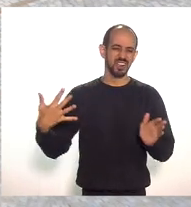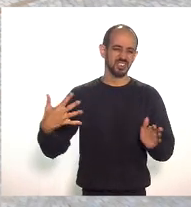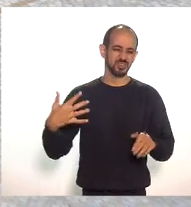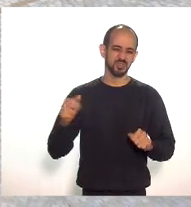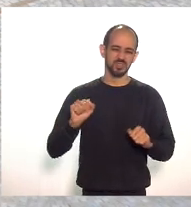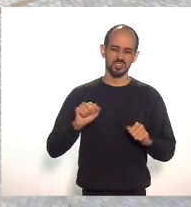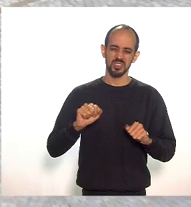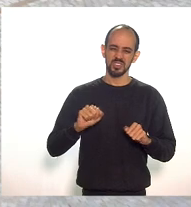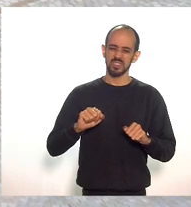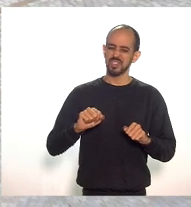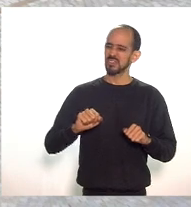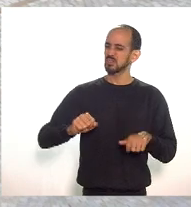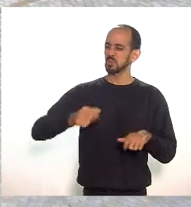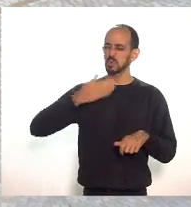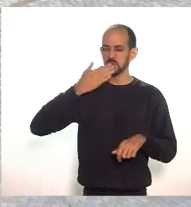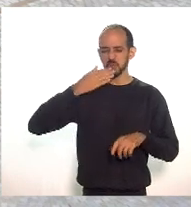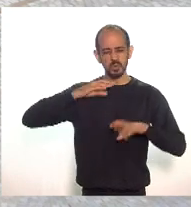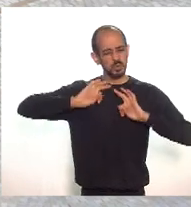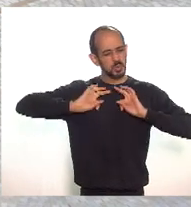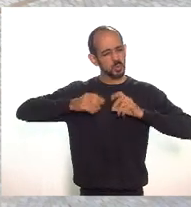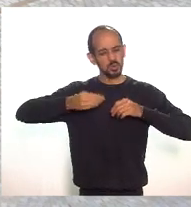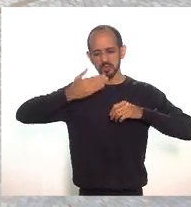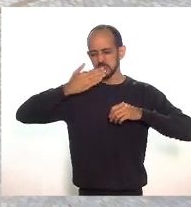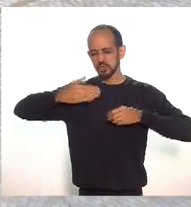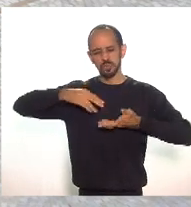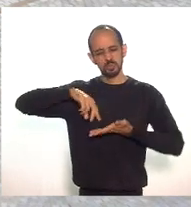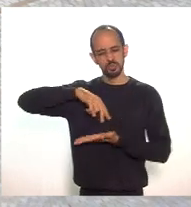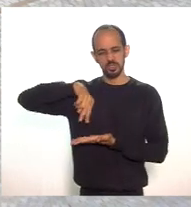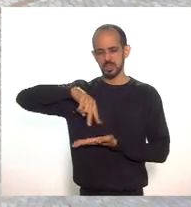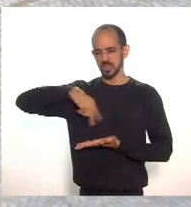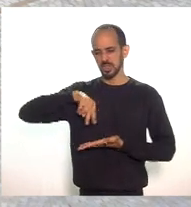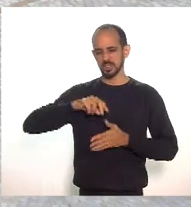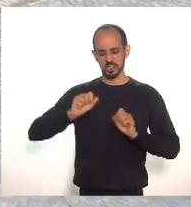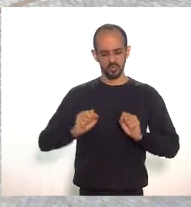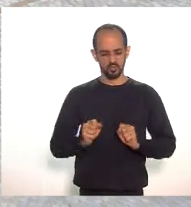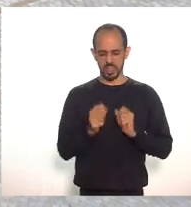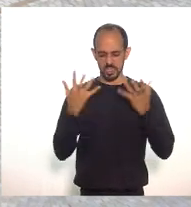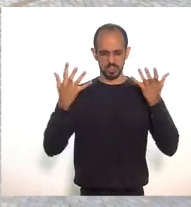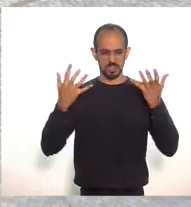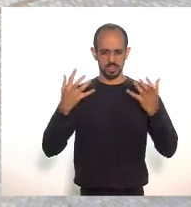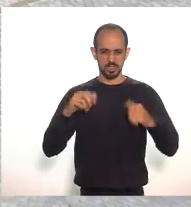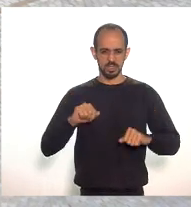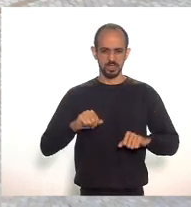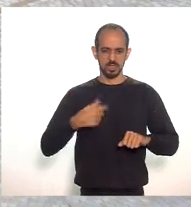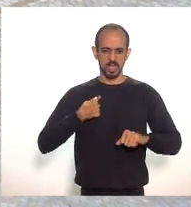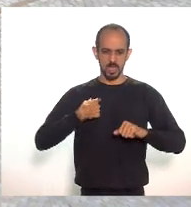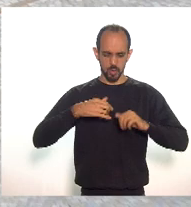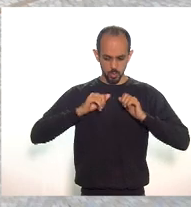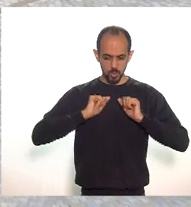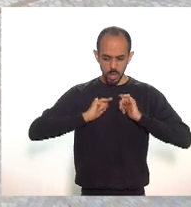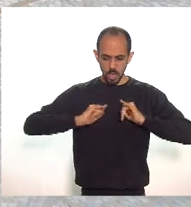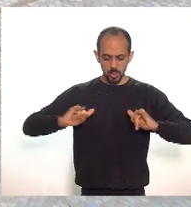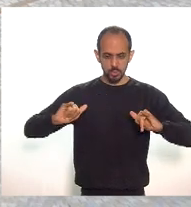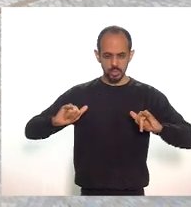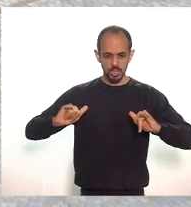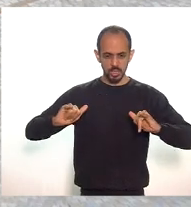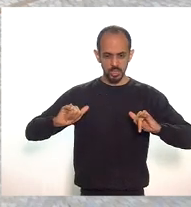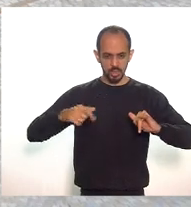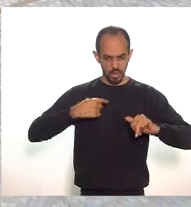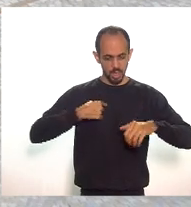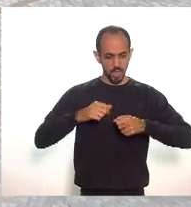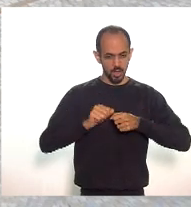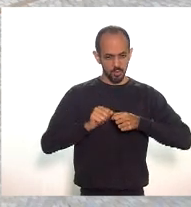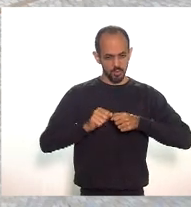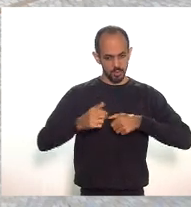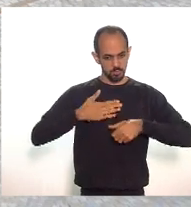country Festa Funk festa Pagode Tudo festa e eu denunciei Deputado Eu fiz